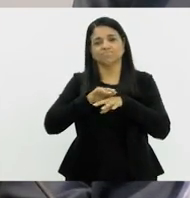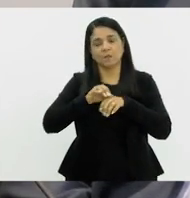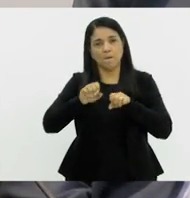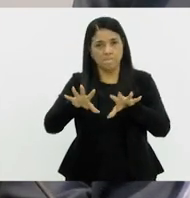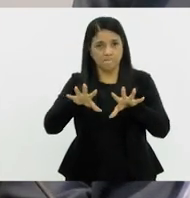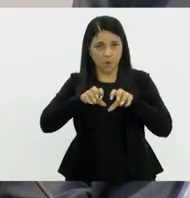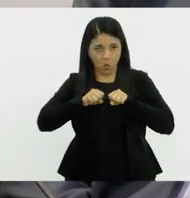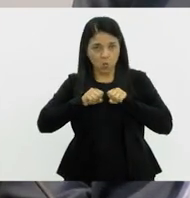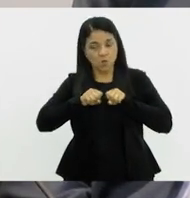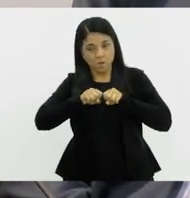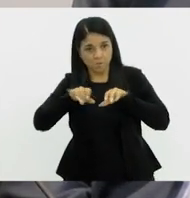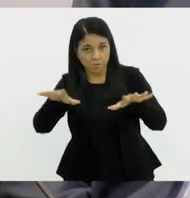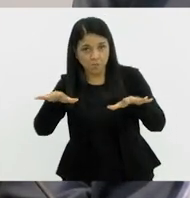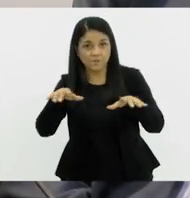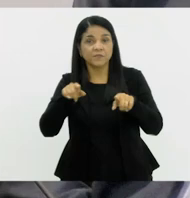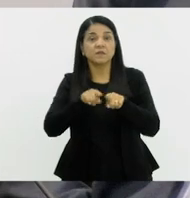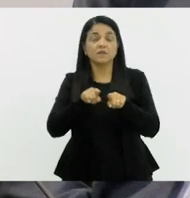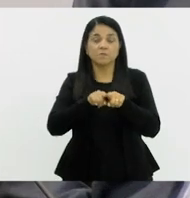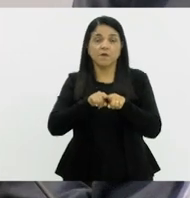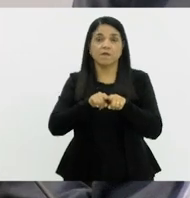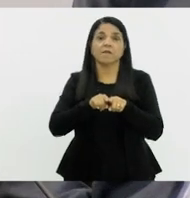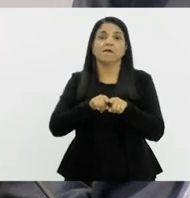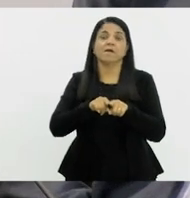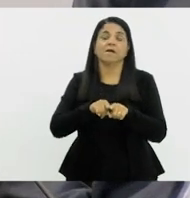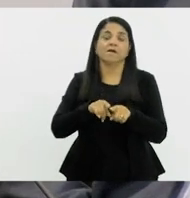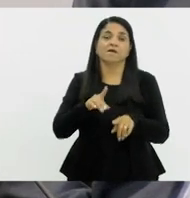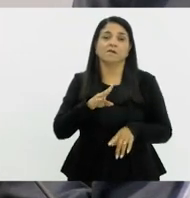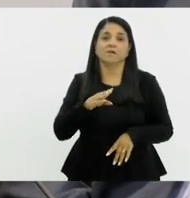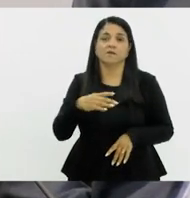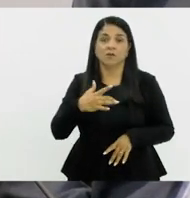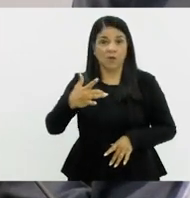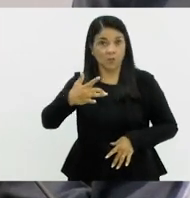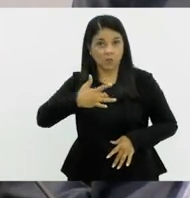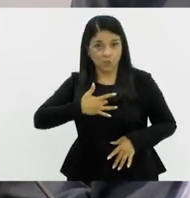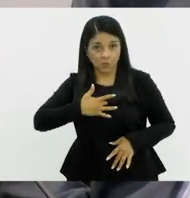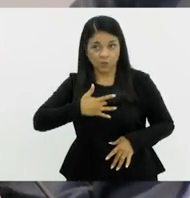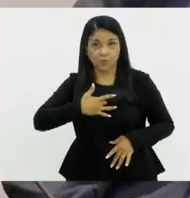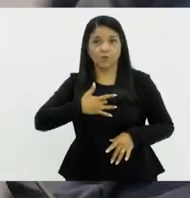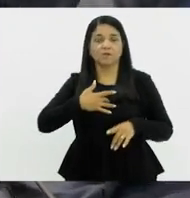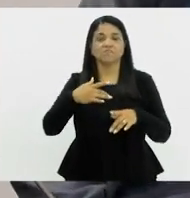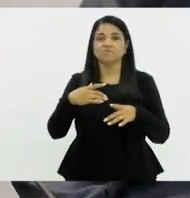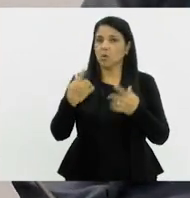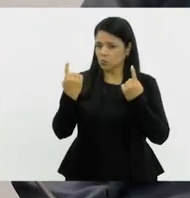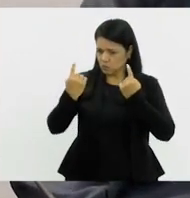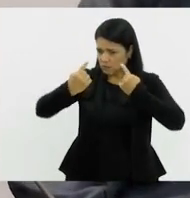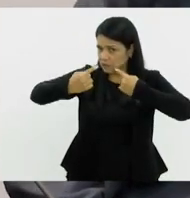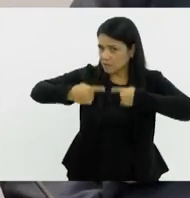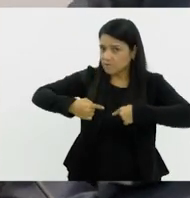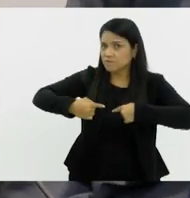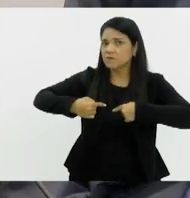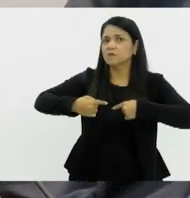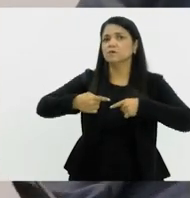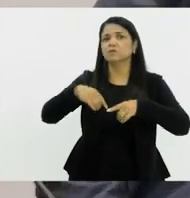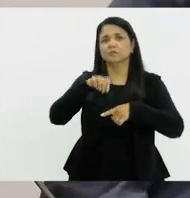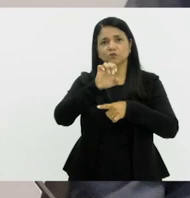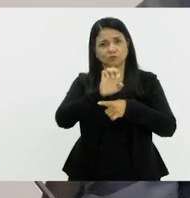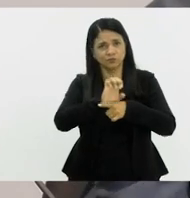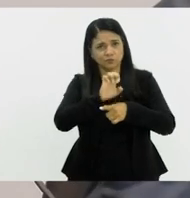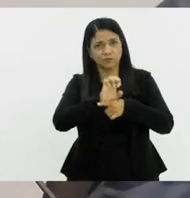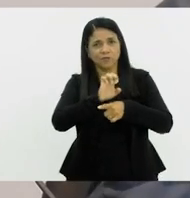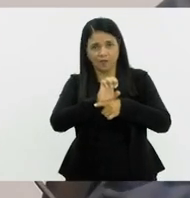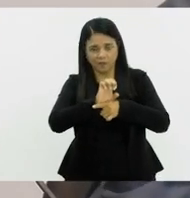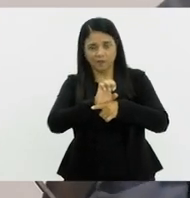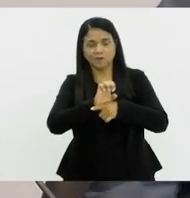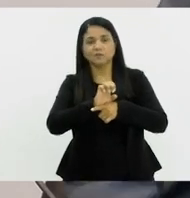também a tuberculose, que é um desafio enorme para o Estado do Rio de Janeiro, um desafio enorme dentro